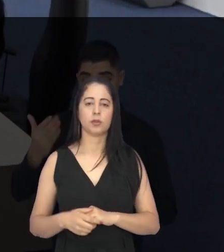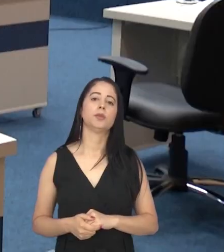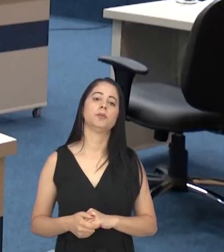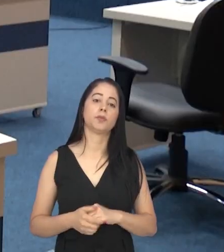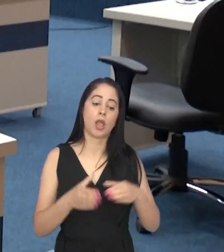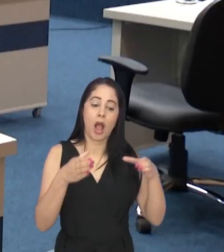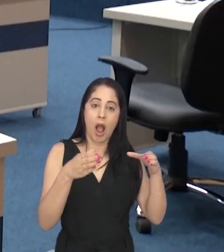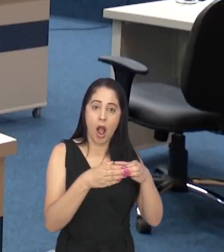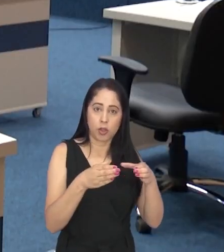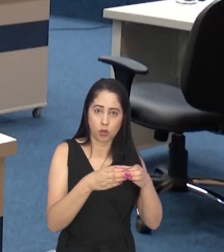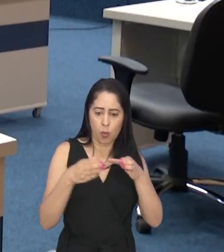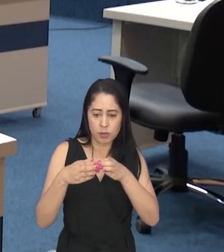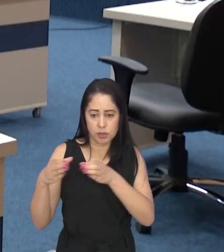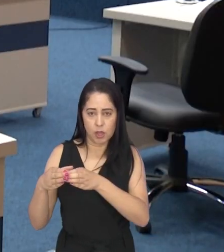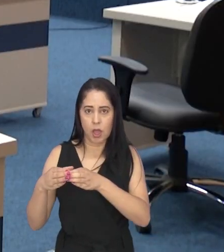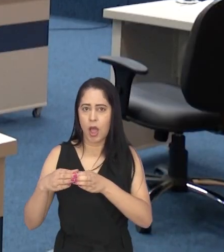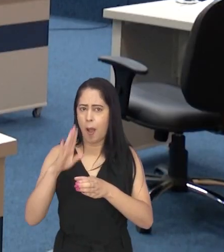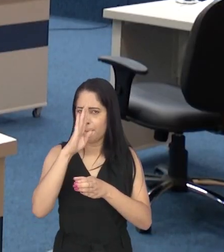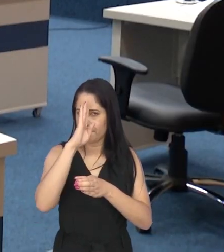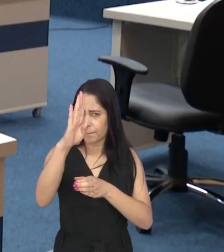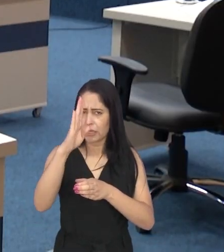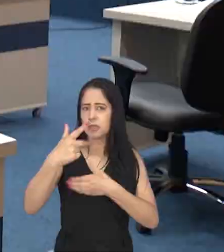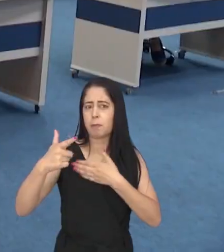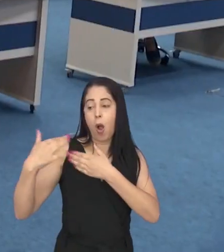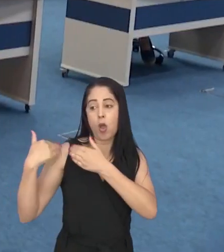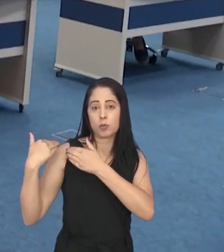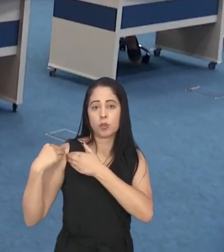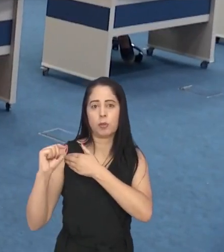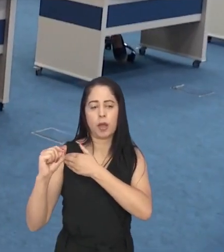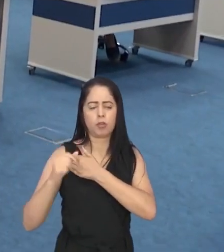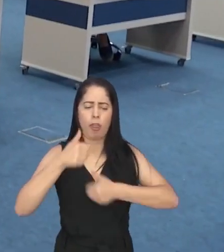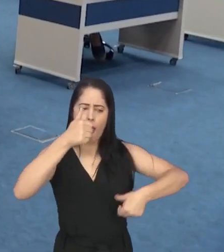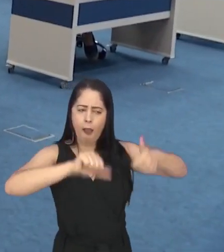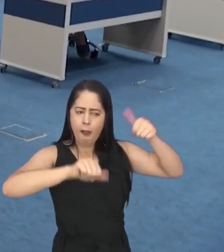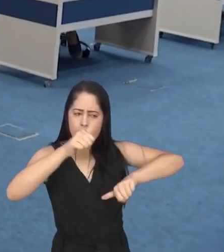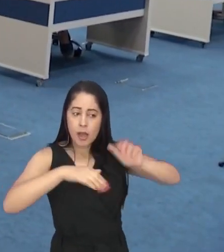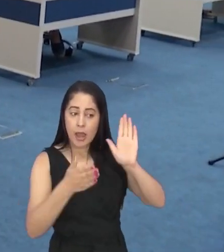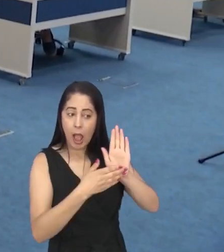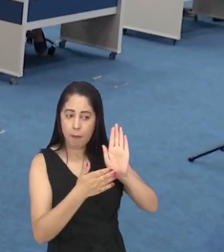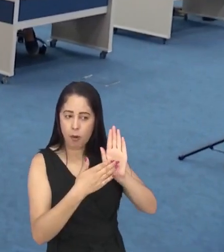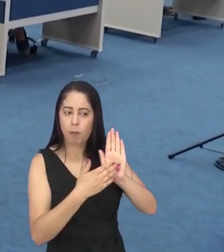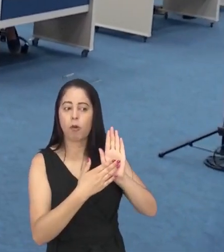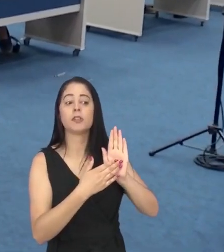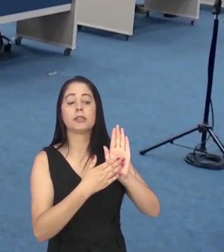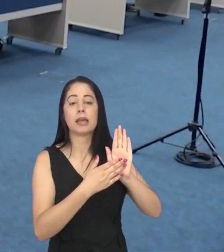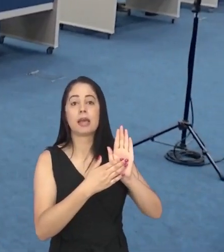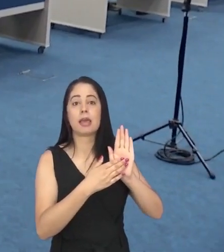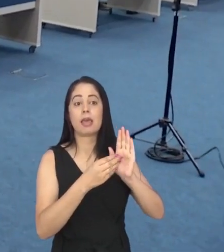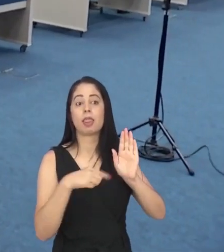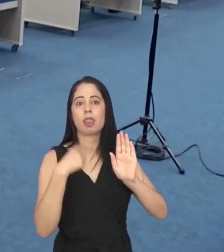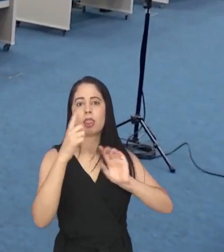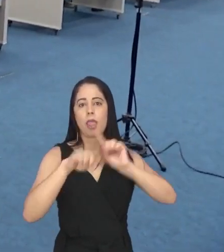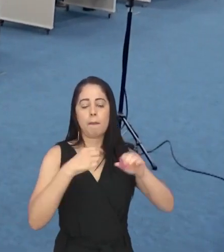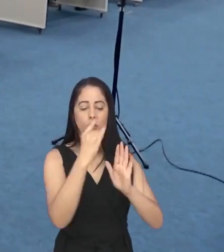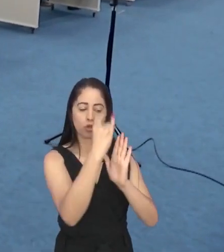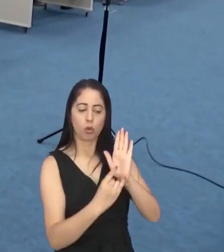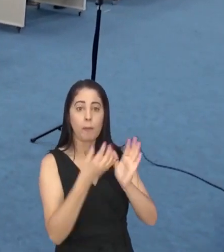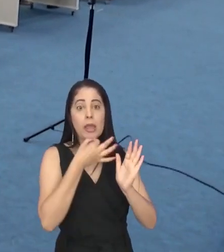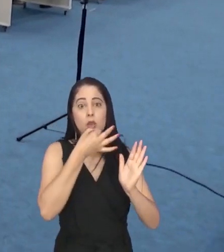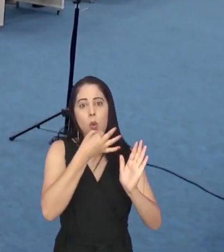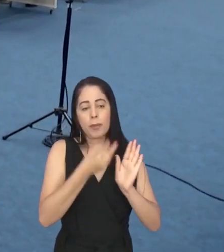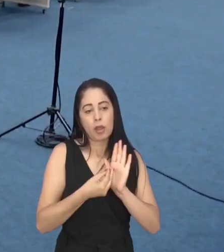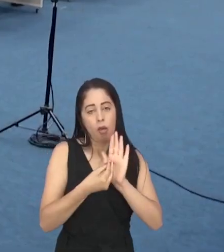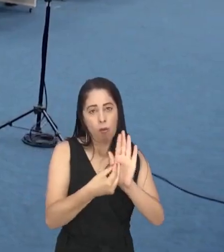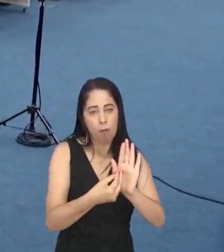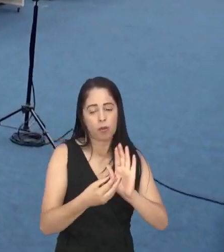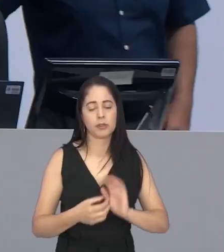2023-2024. As comissões têm como principal função analisar as propostas legislativas e dar parecer antes de serem